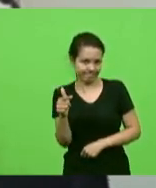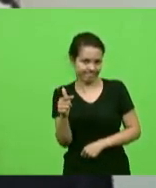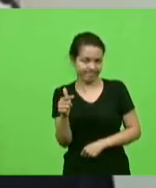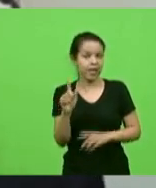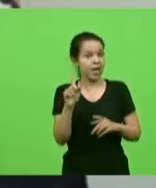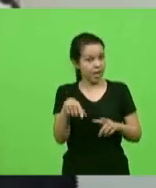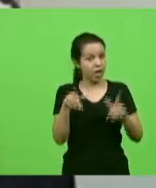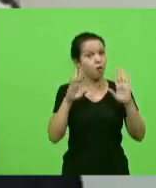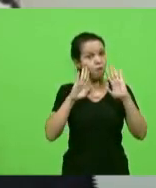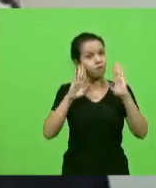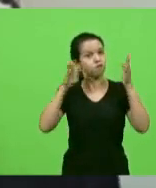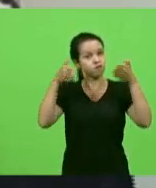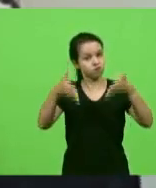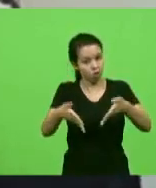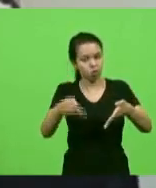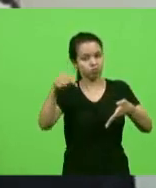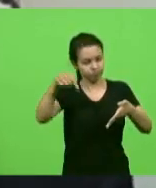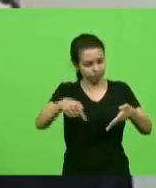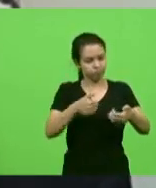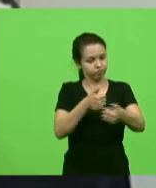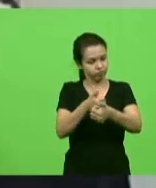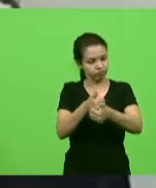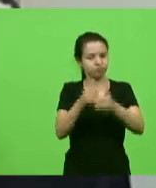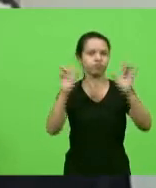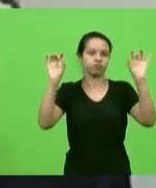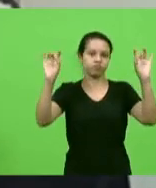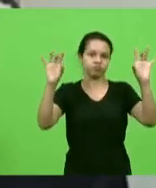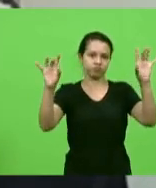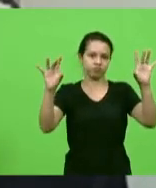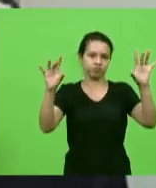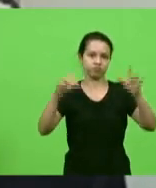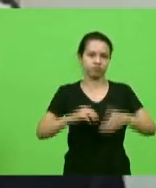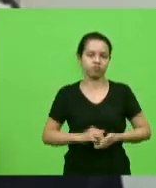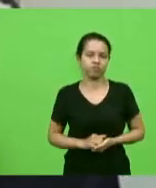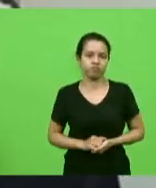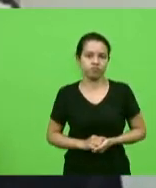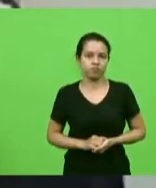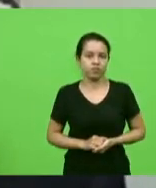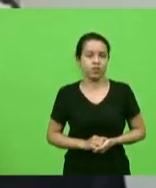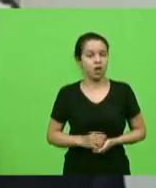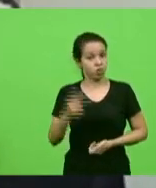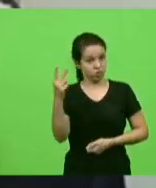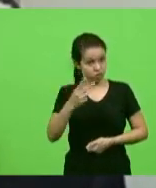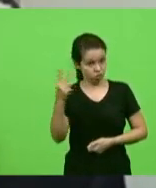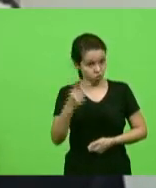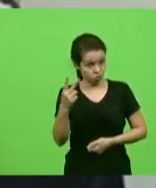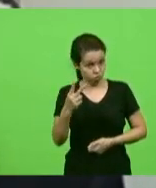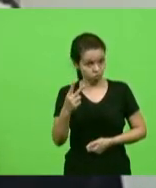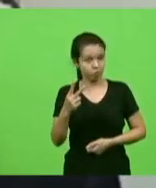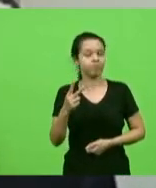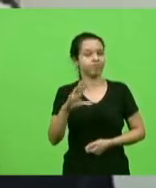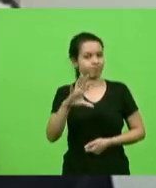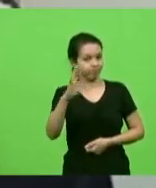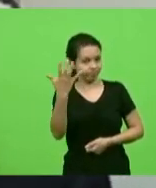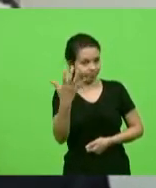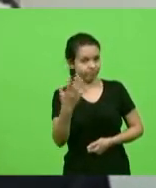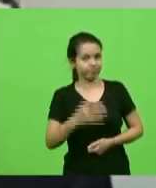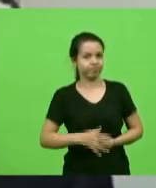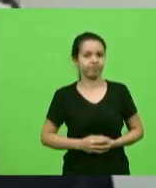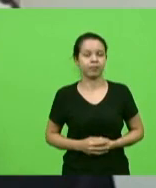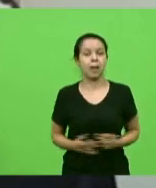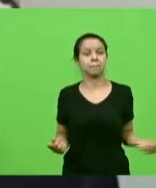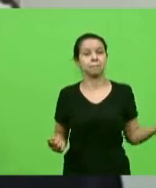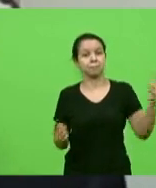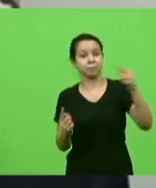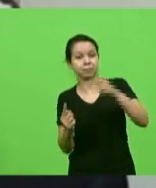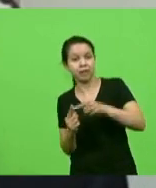desta deste tribunal especial quanto ao segundo fato que supostamente implica